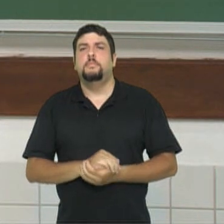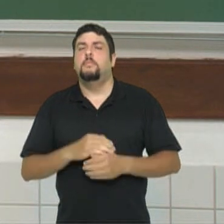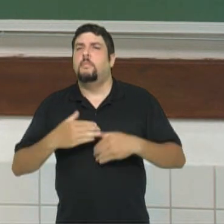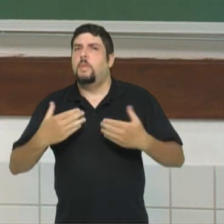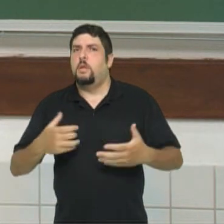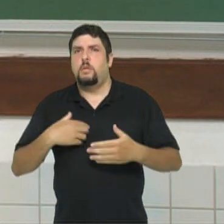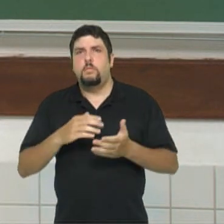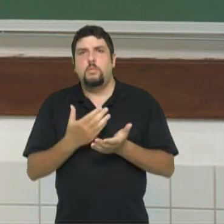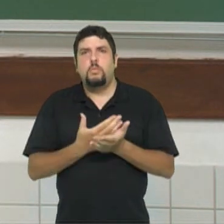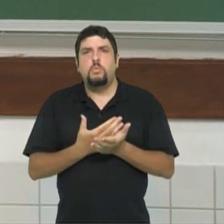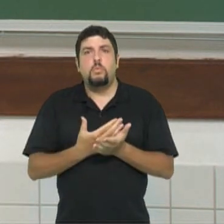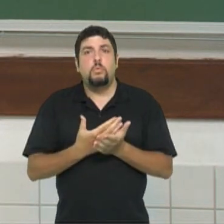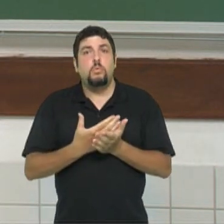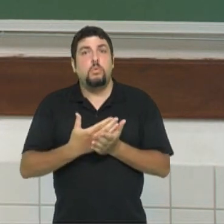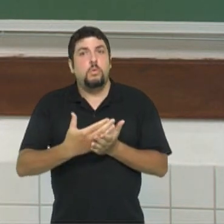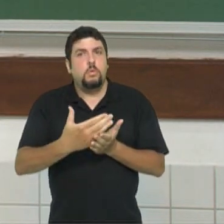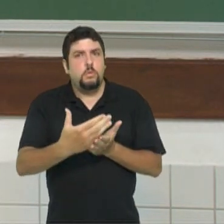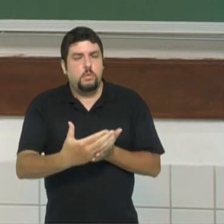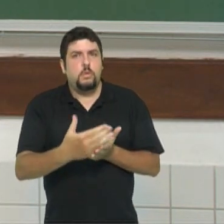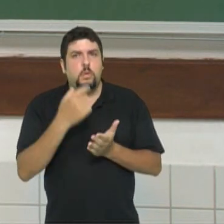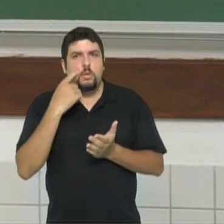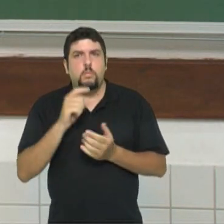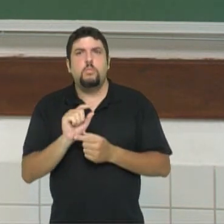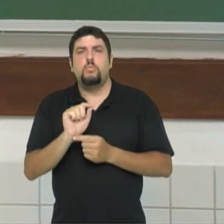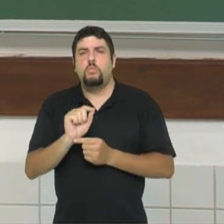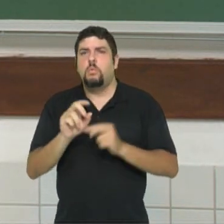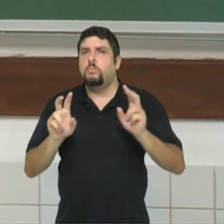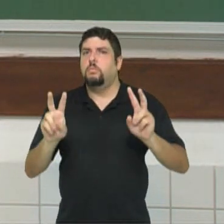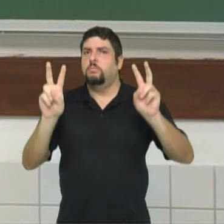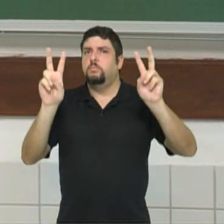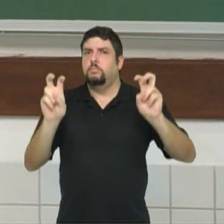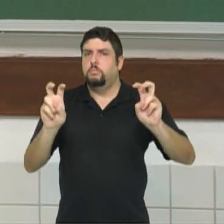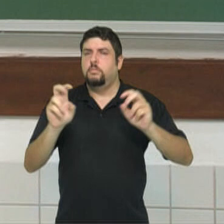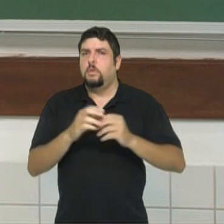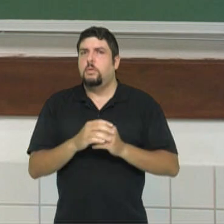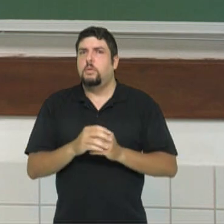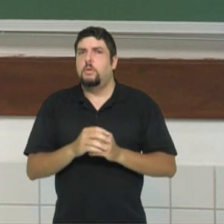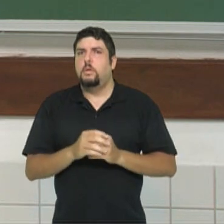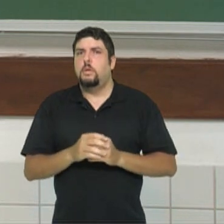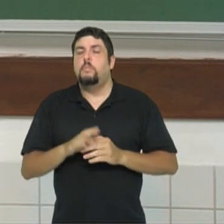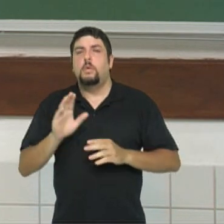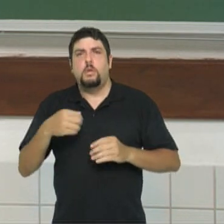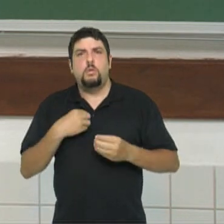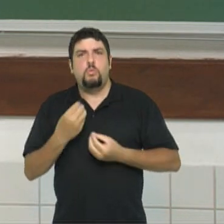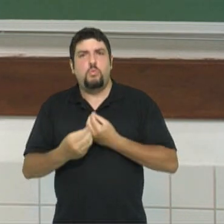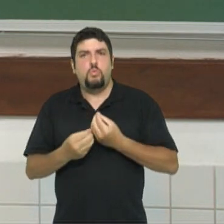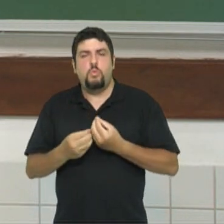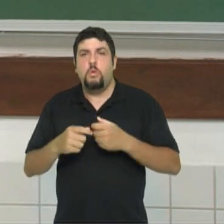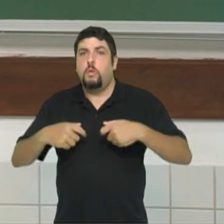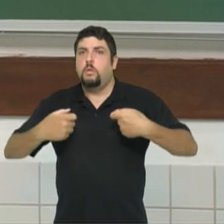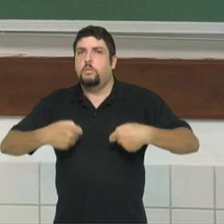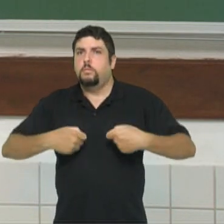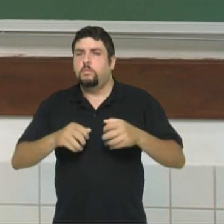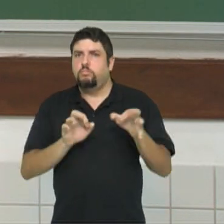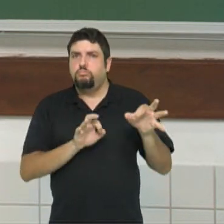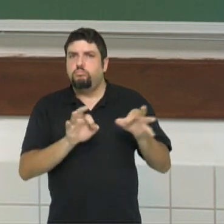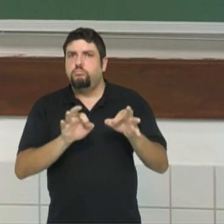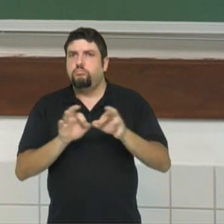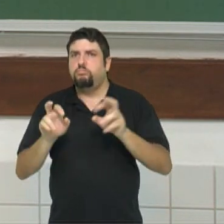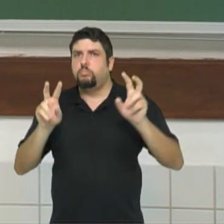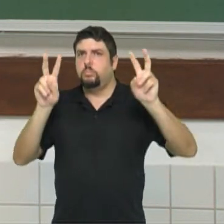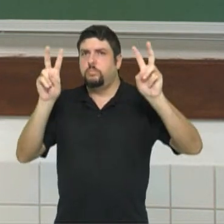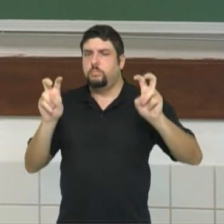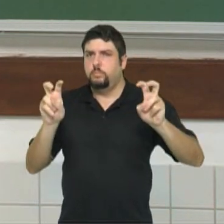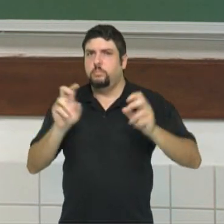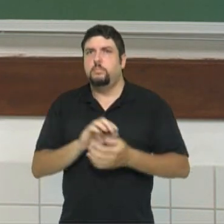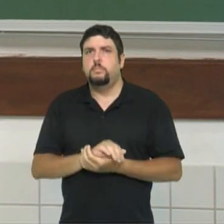parágrafo, a introdução, diz que você tem que apresentar o tema. Já tem que se posicionar ali no seu tema. Qual